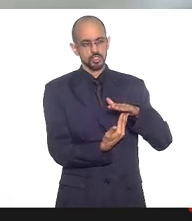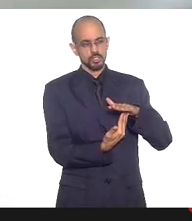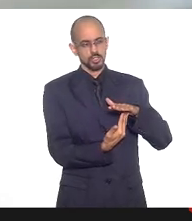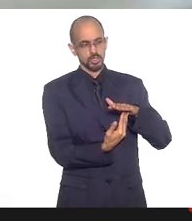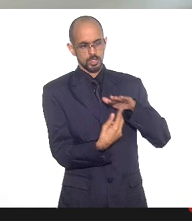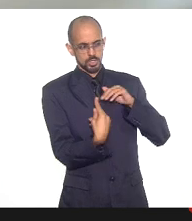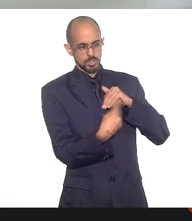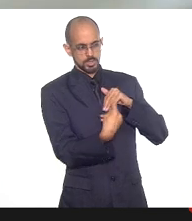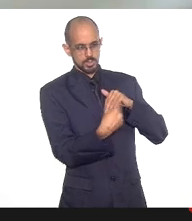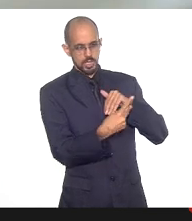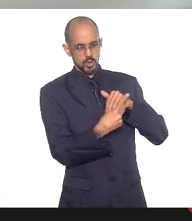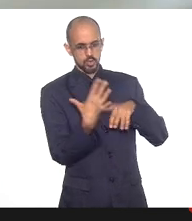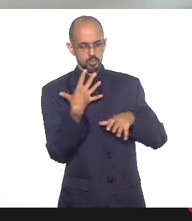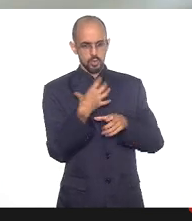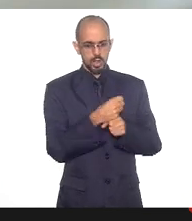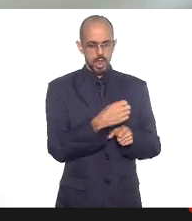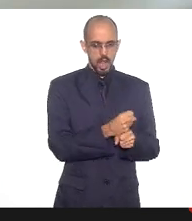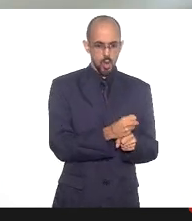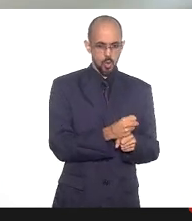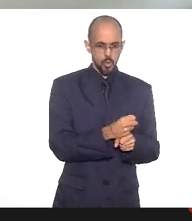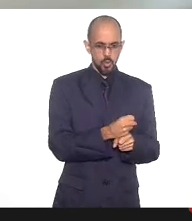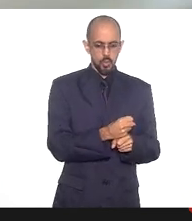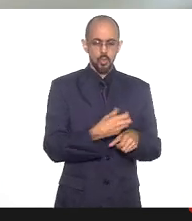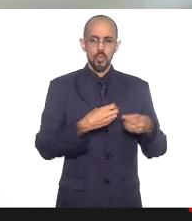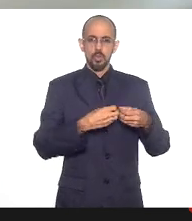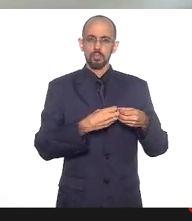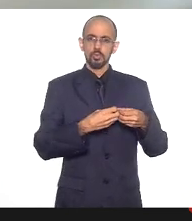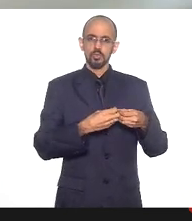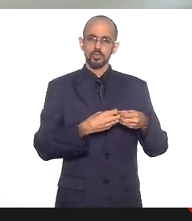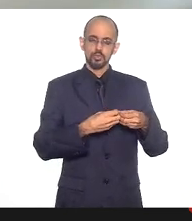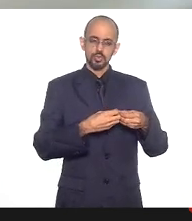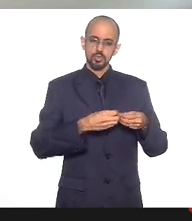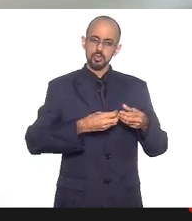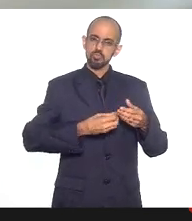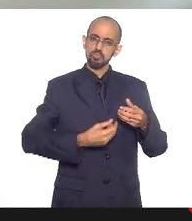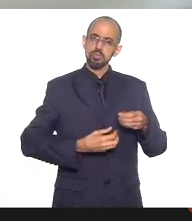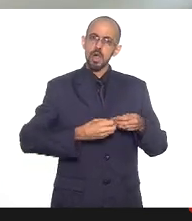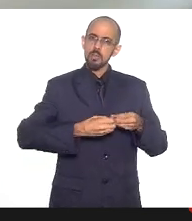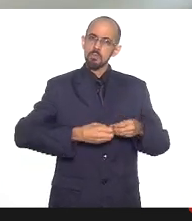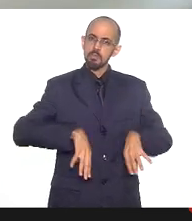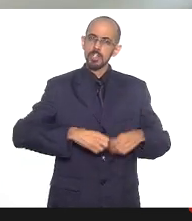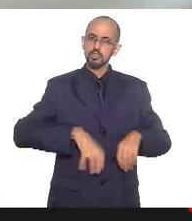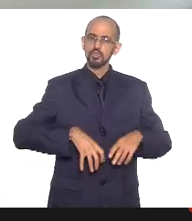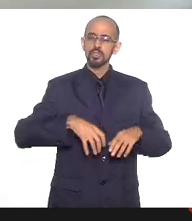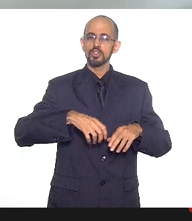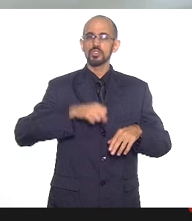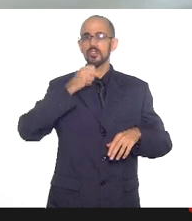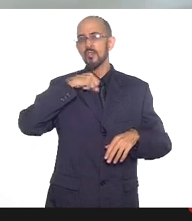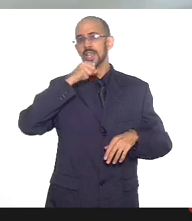para o cálculo da depreciação quanto para o cálculo do descomissionamento.